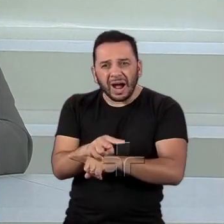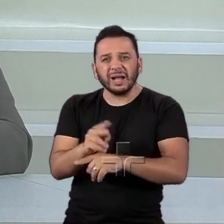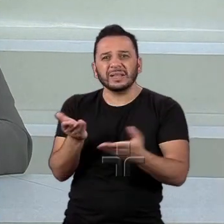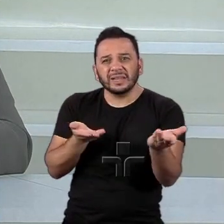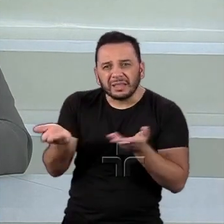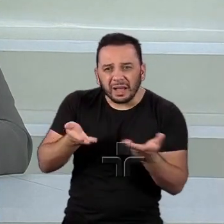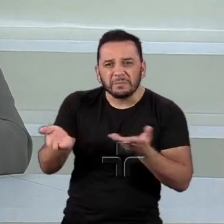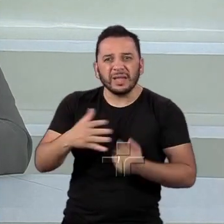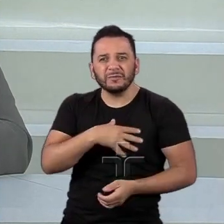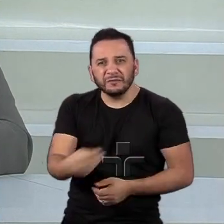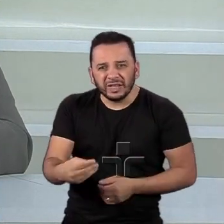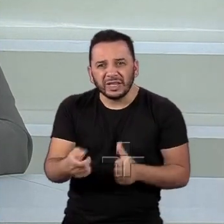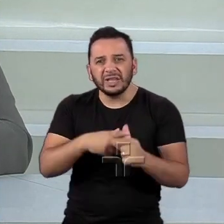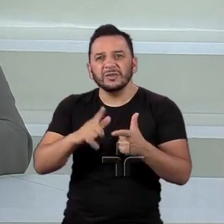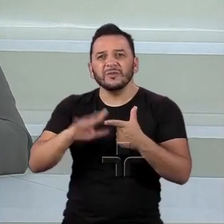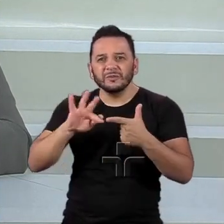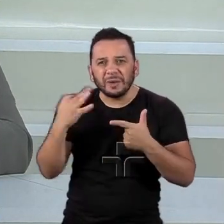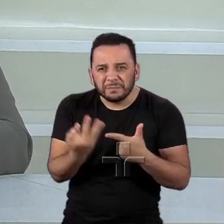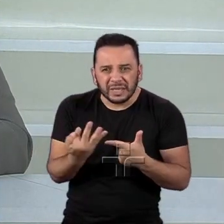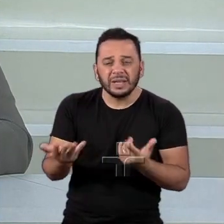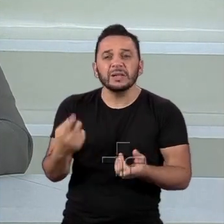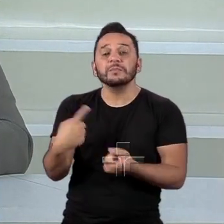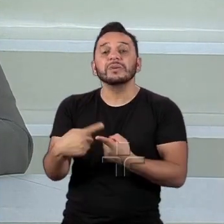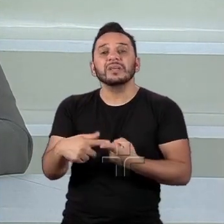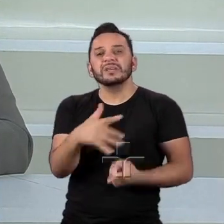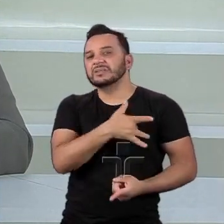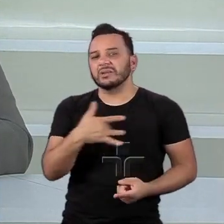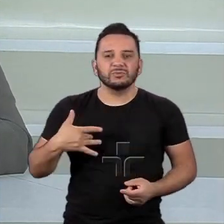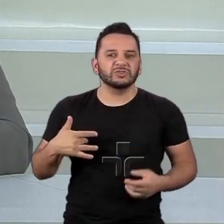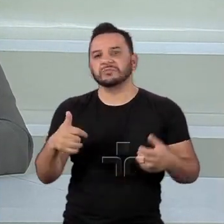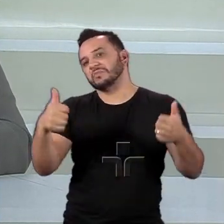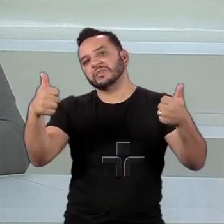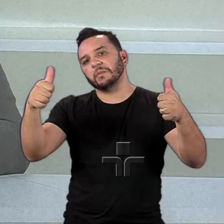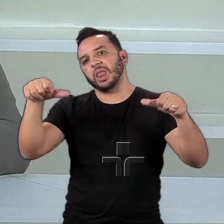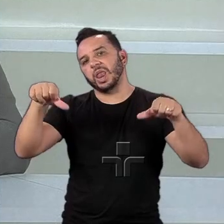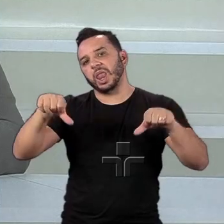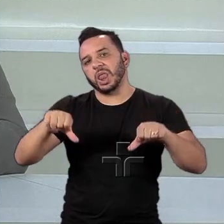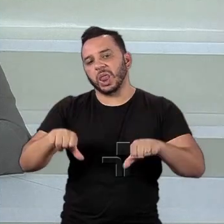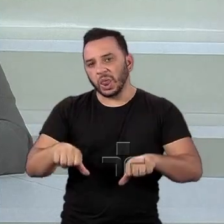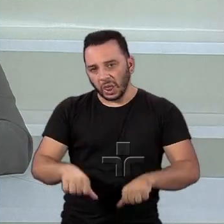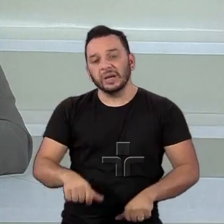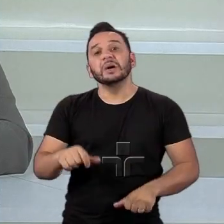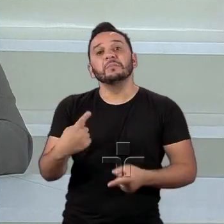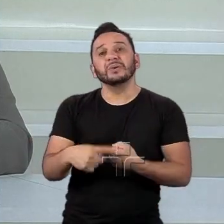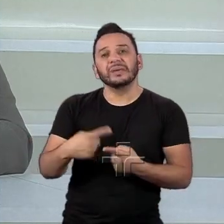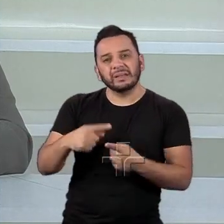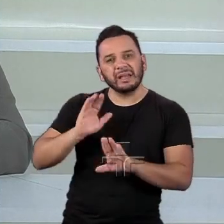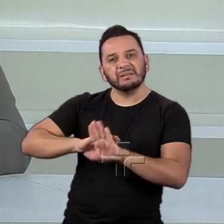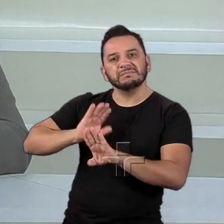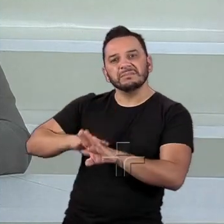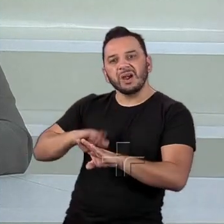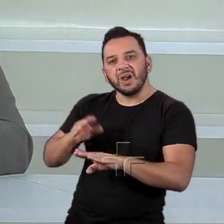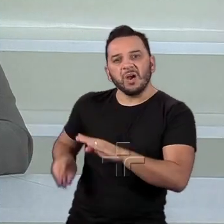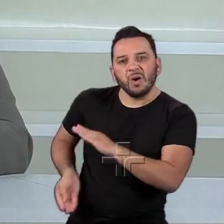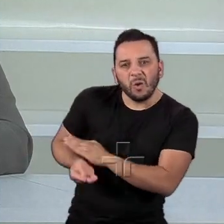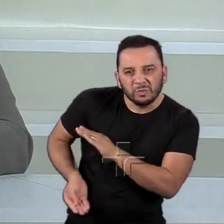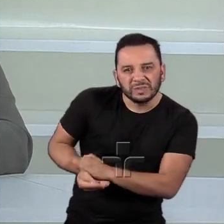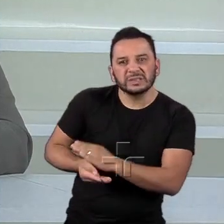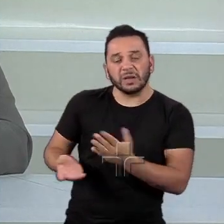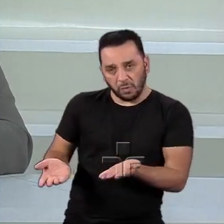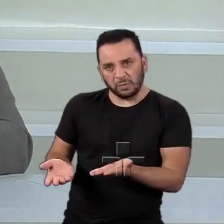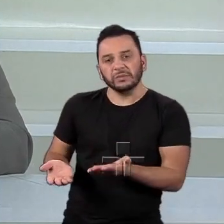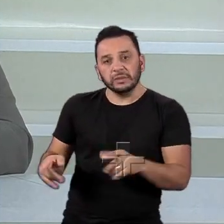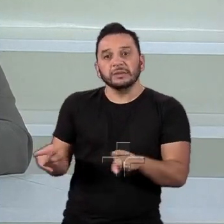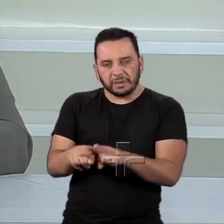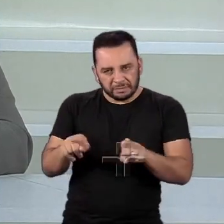seus parentes, exatamente porque a saúde hoje é mais do que corrupção, mais do que educação, mais